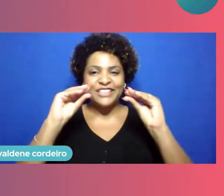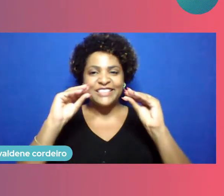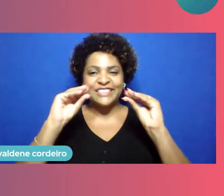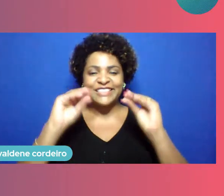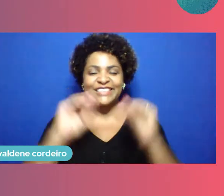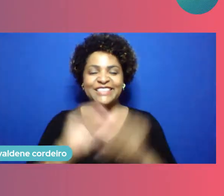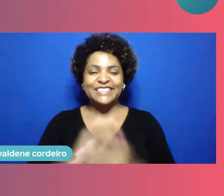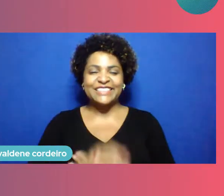e